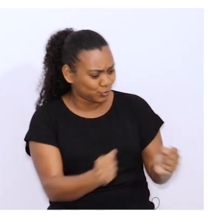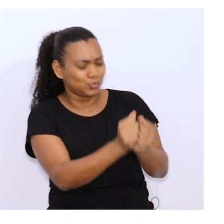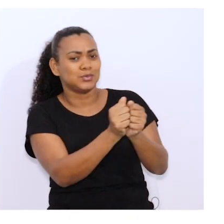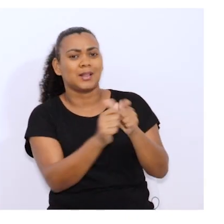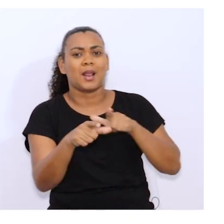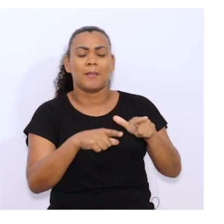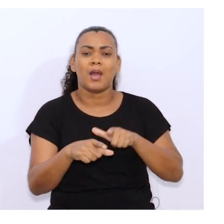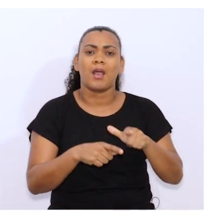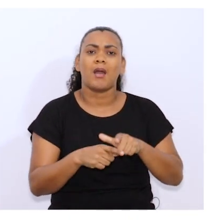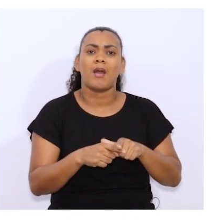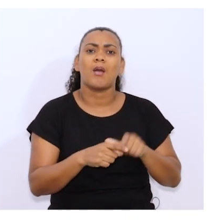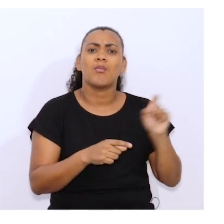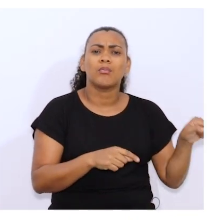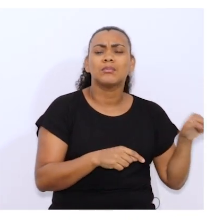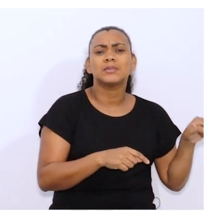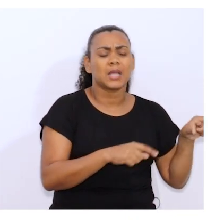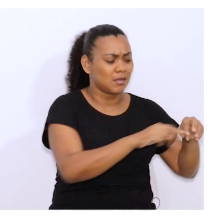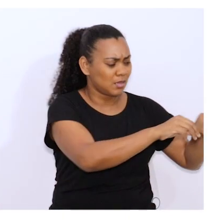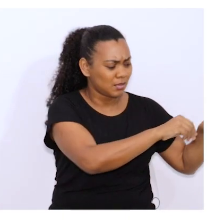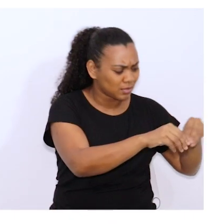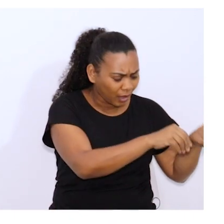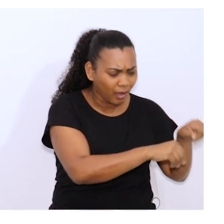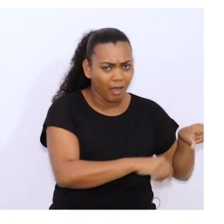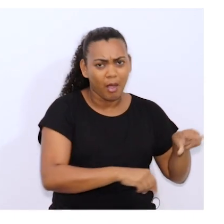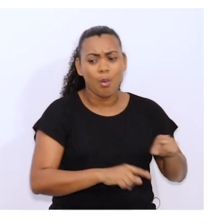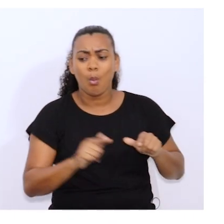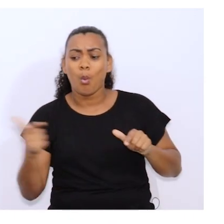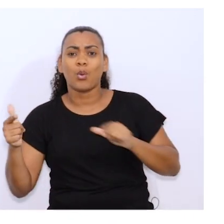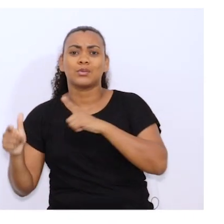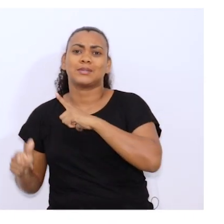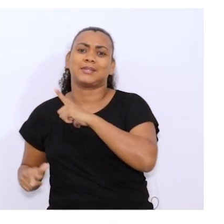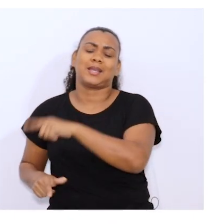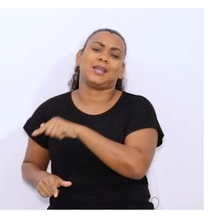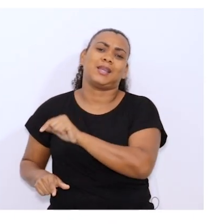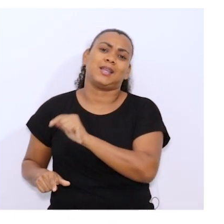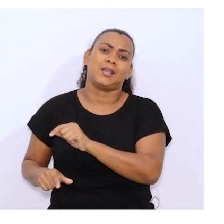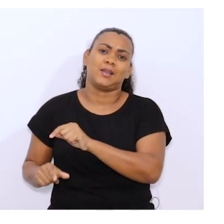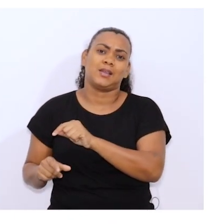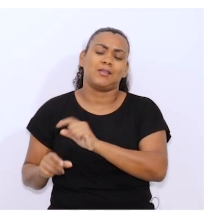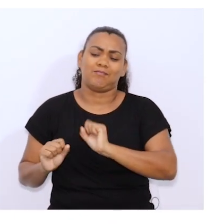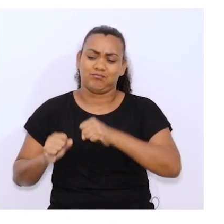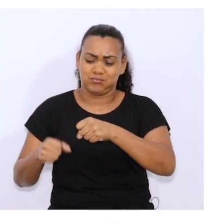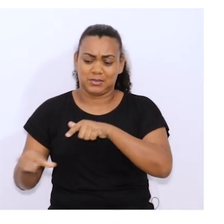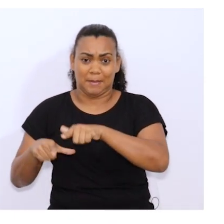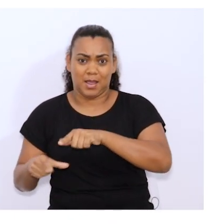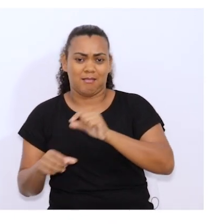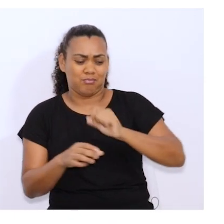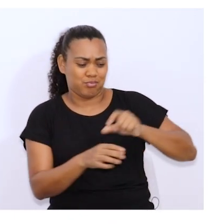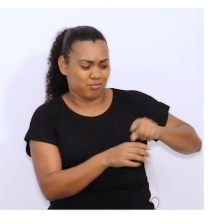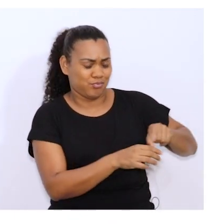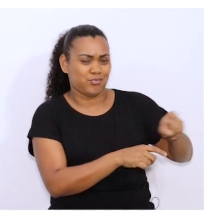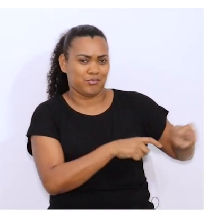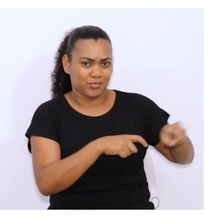no qual um possui a propriedade da terra e o outro apenas a força de trabalho.